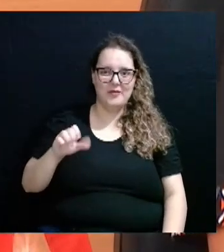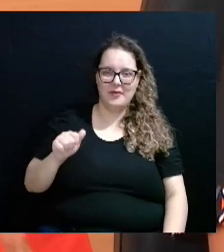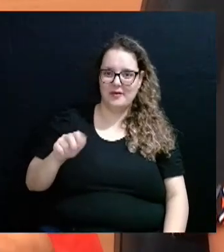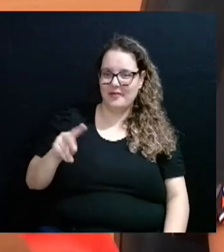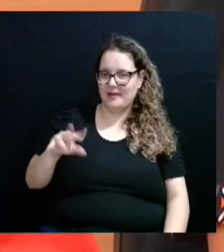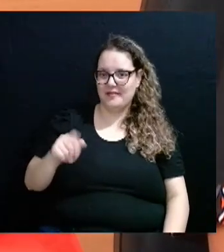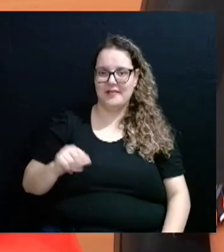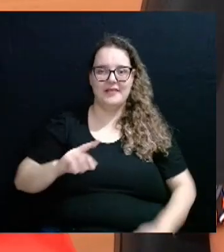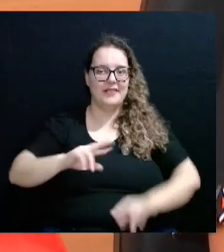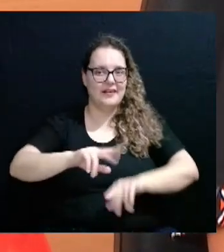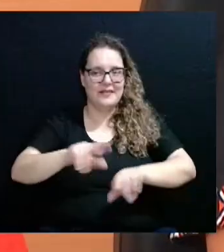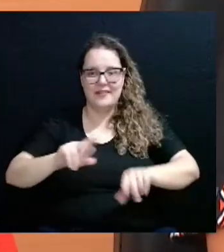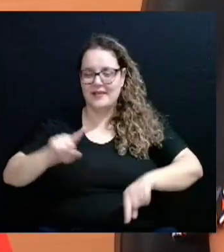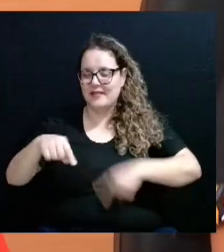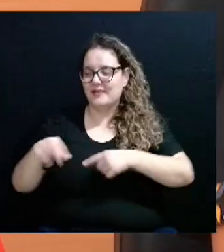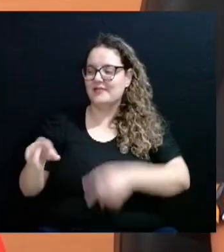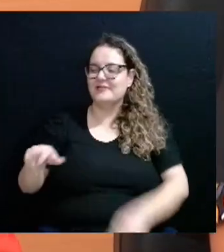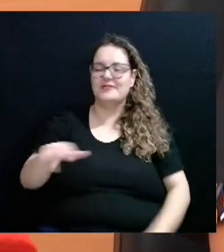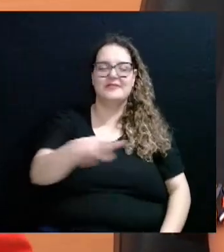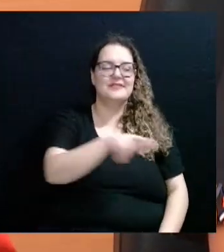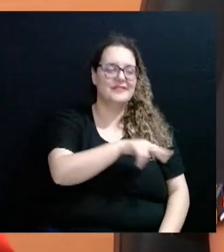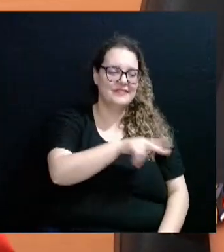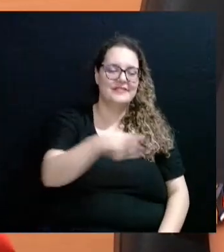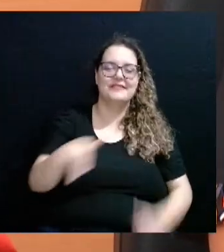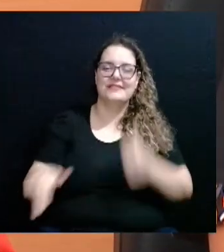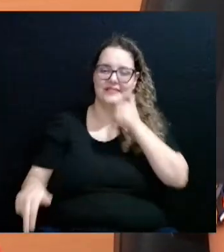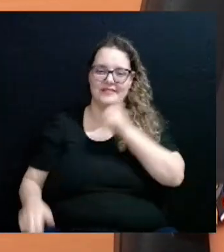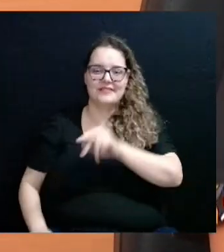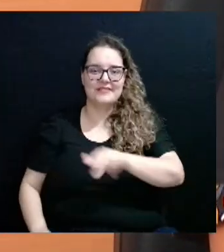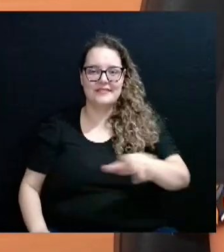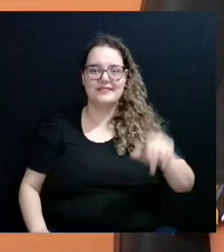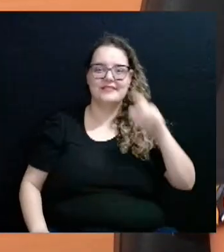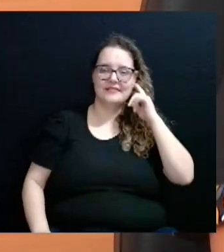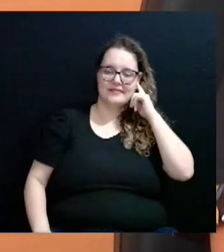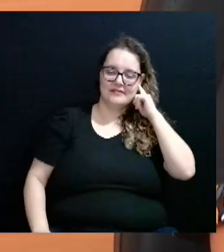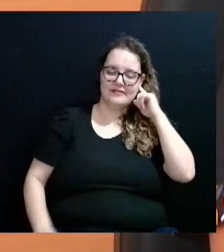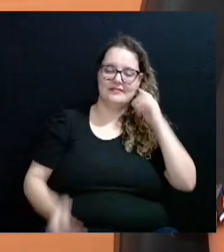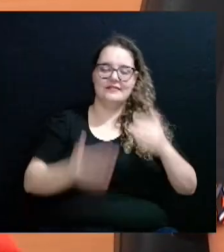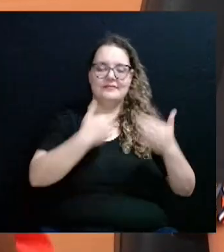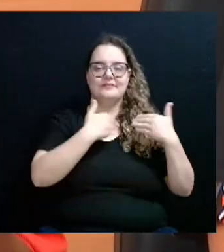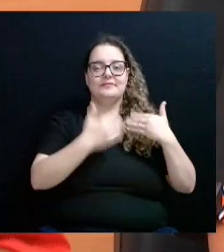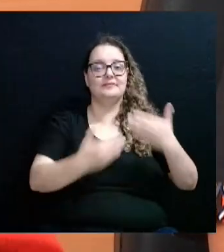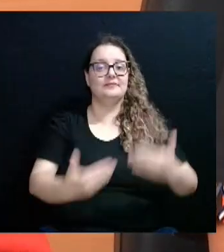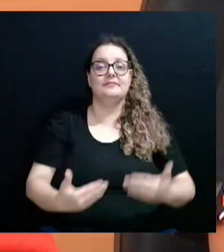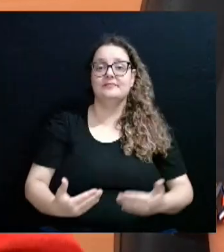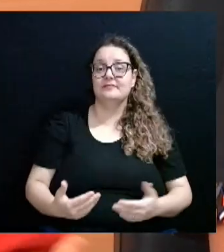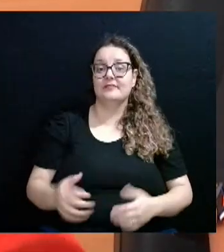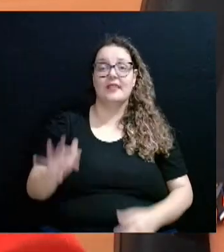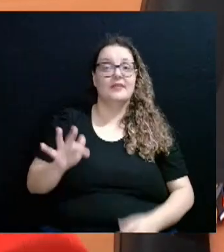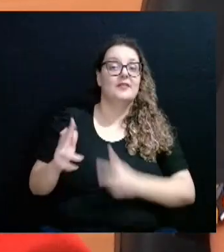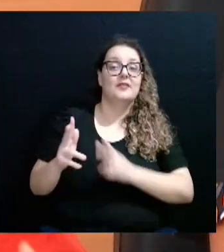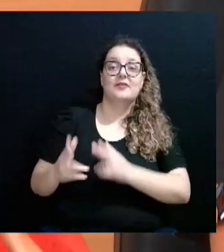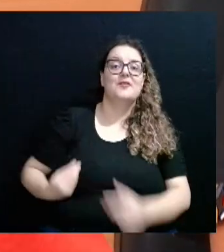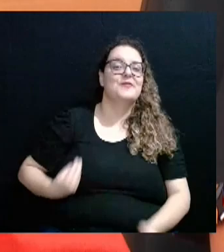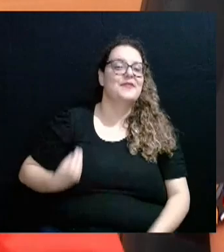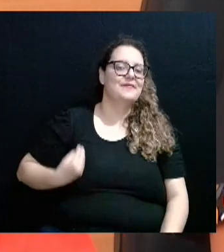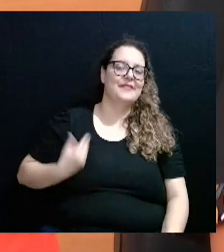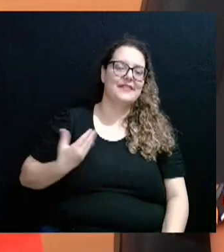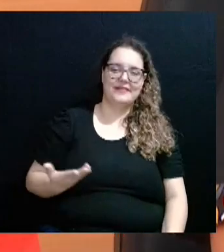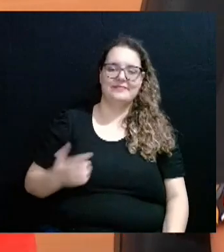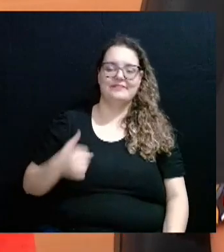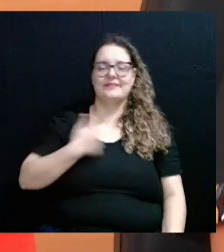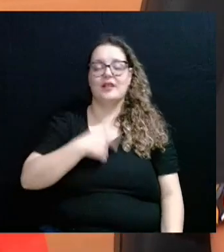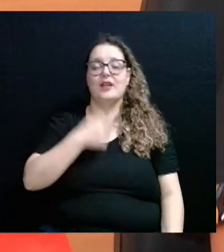irmãs que tiveram e que passaram pela mesma faculdade, e que nós podemos falar as coisas